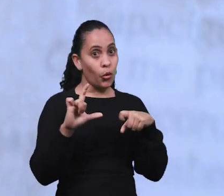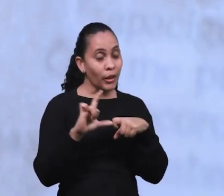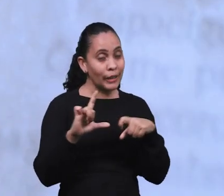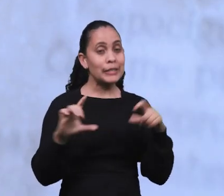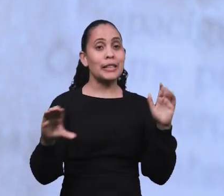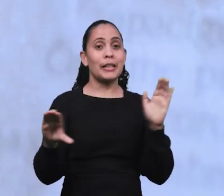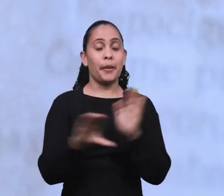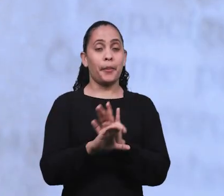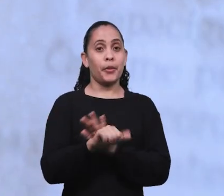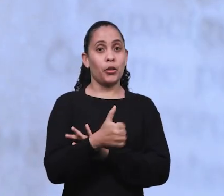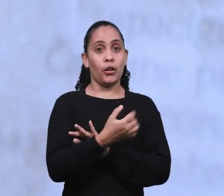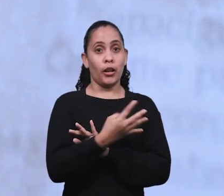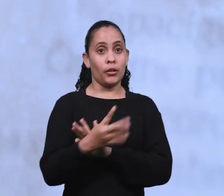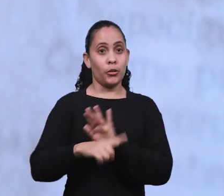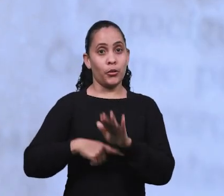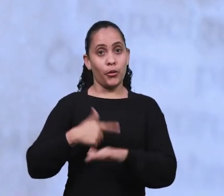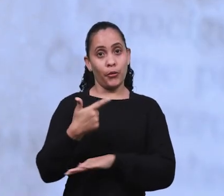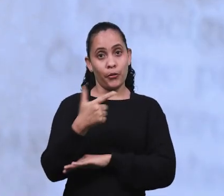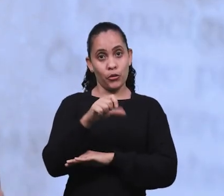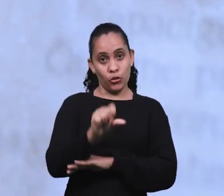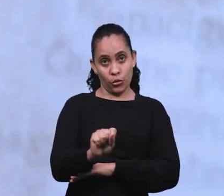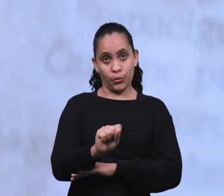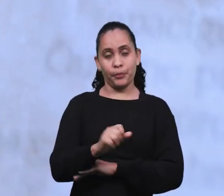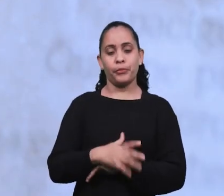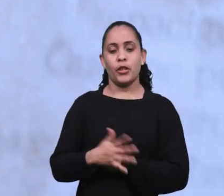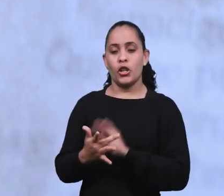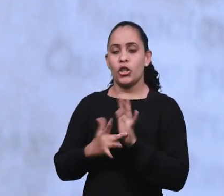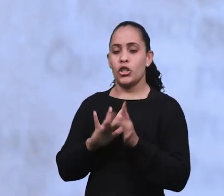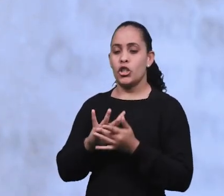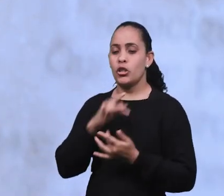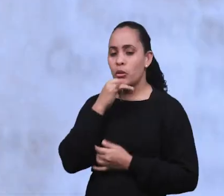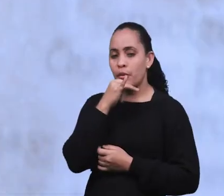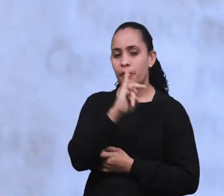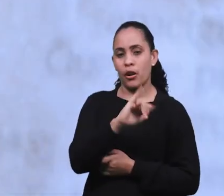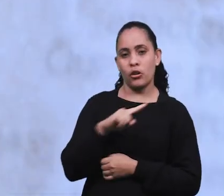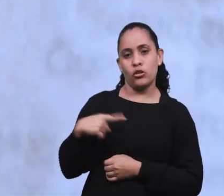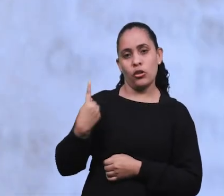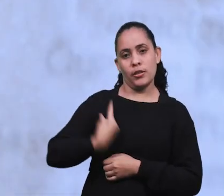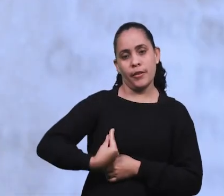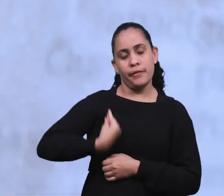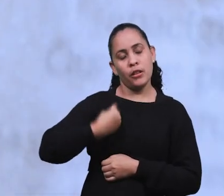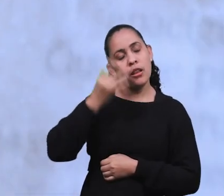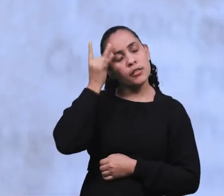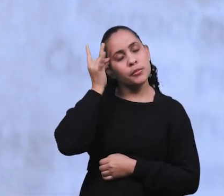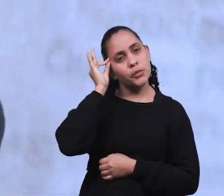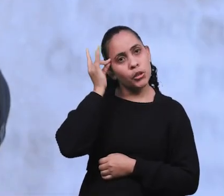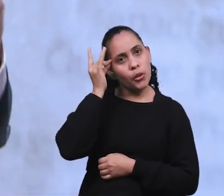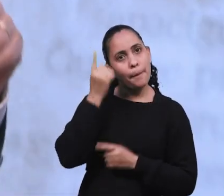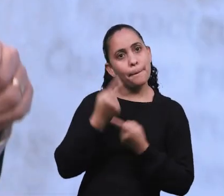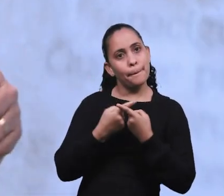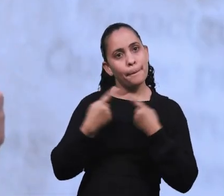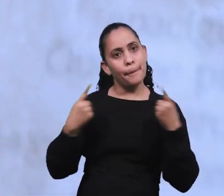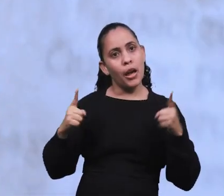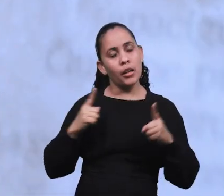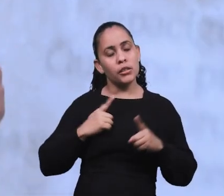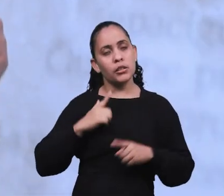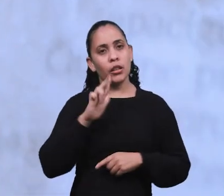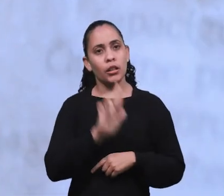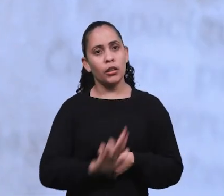capítulo 14, versículo 28. Jesus está falando sobre a nossa vida espiritual. Mas ele